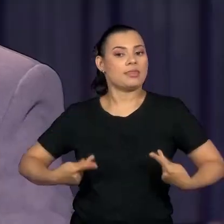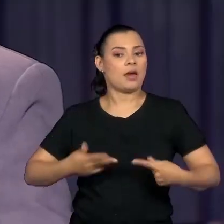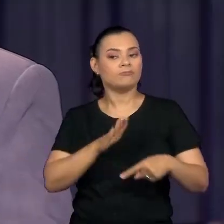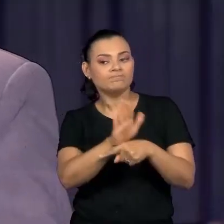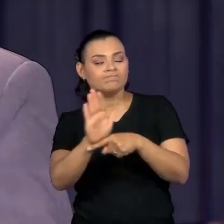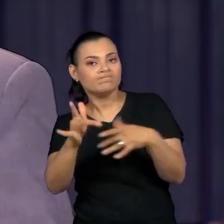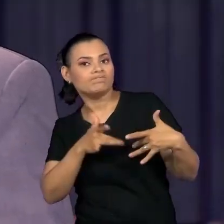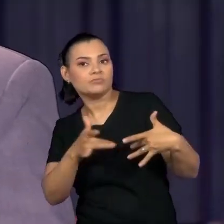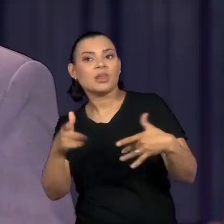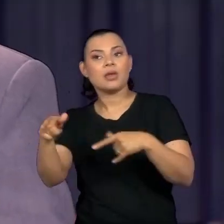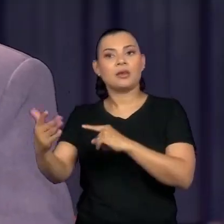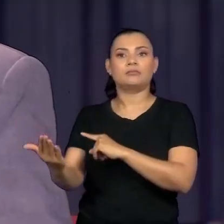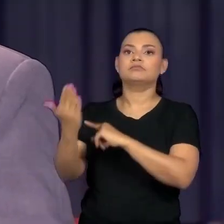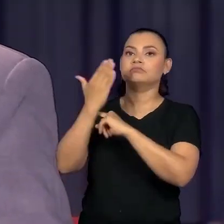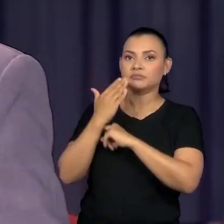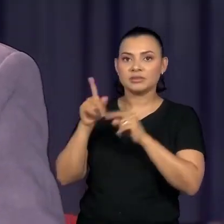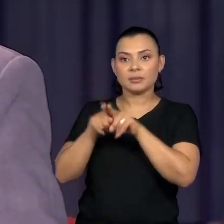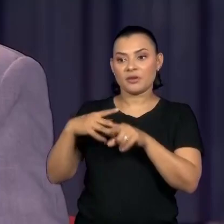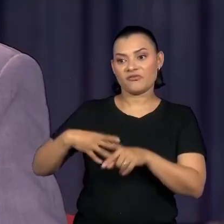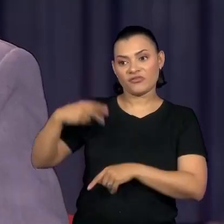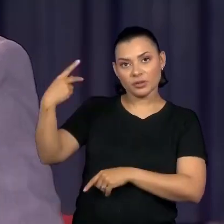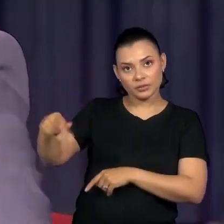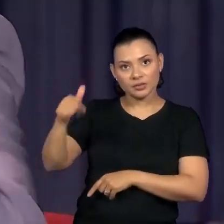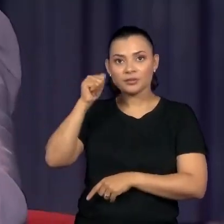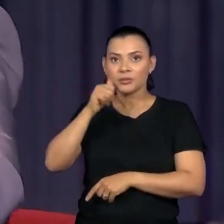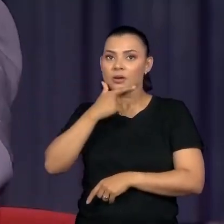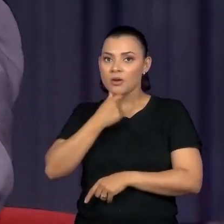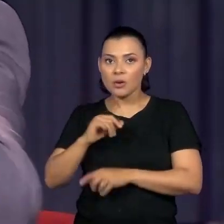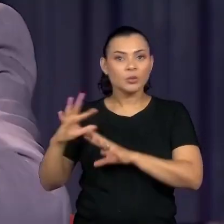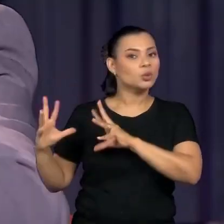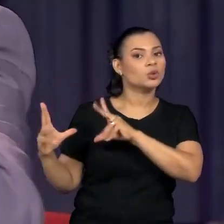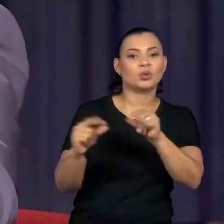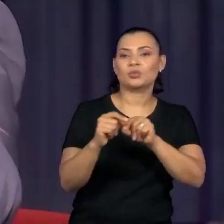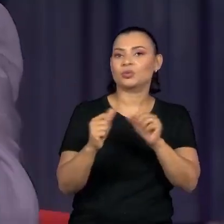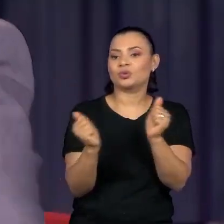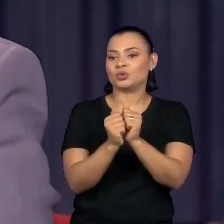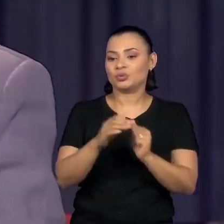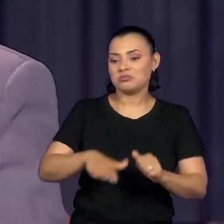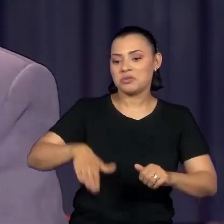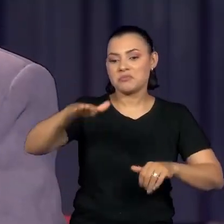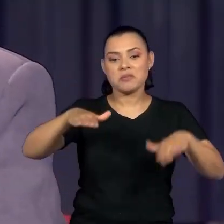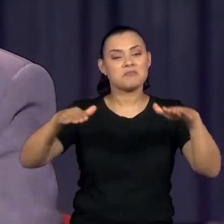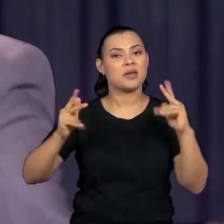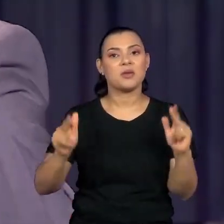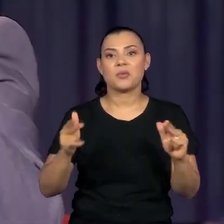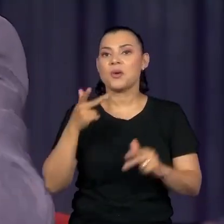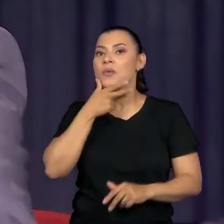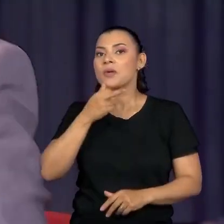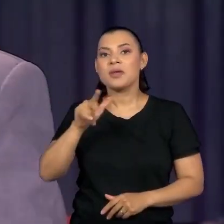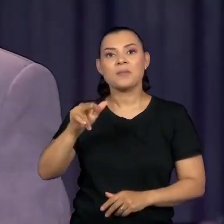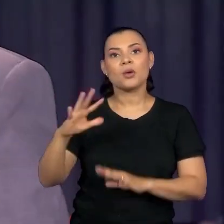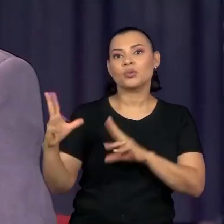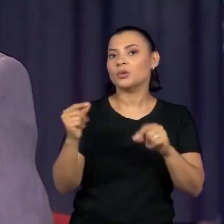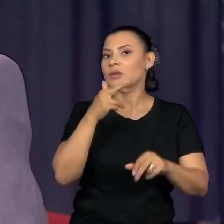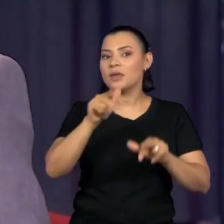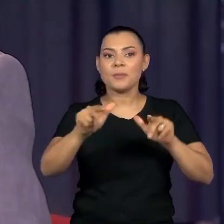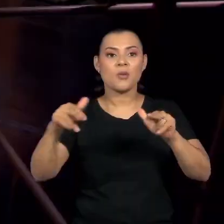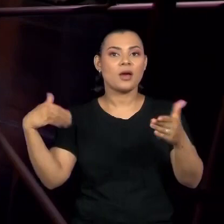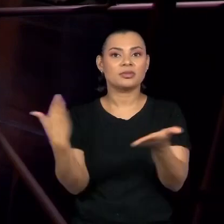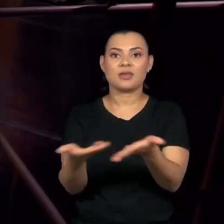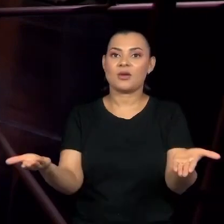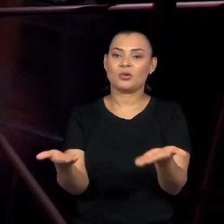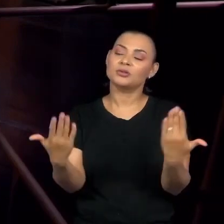E foi quem segurou as pontas, inclusive os filhos dele, as filhas dele. A gente foi criado tudo junto, como se fôssemos irmãos. Inclusive, chamo todo mundo de irmão até